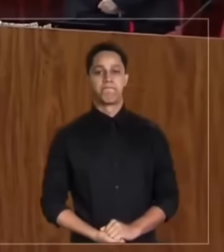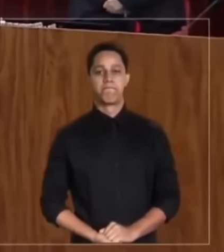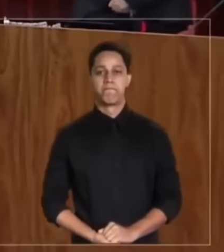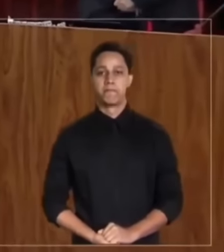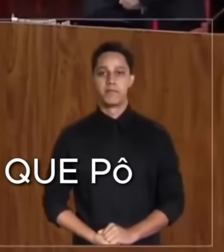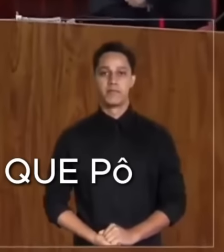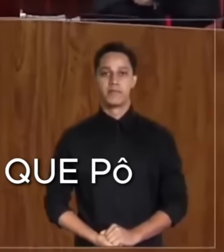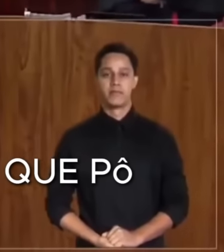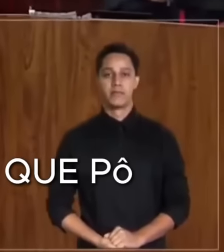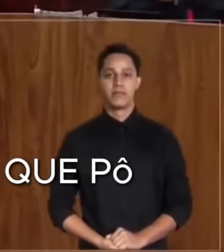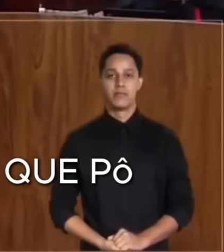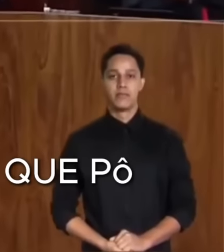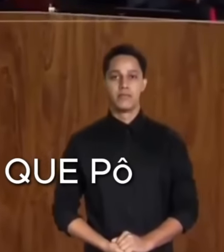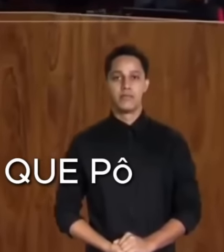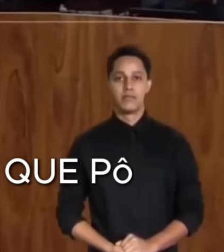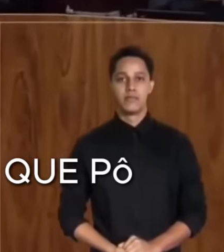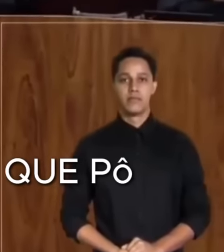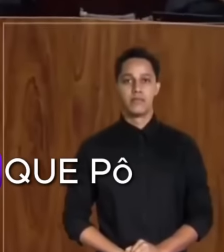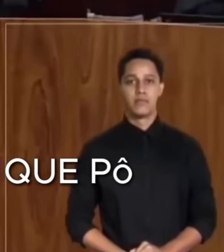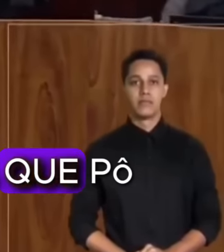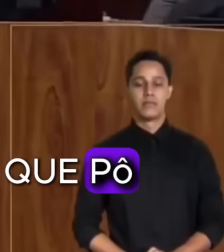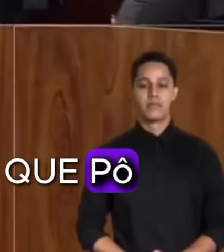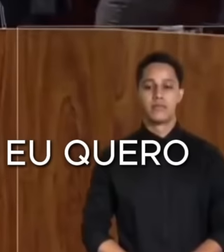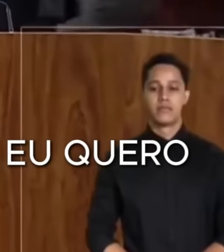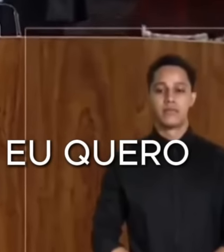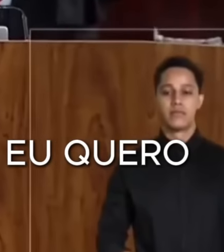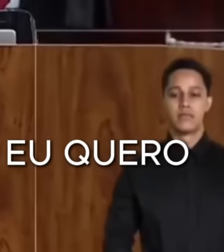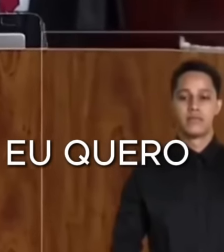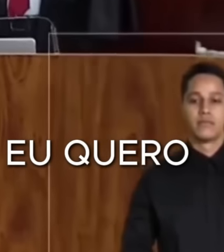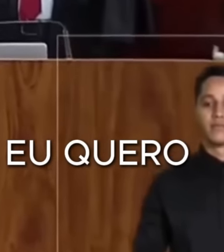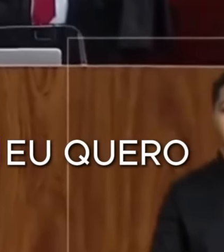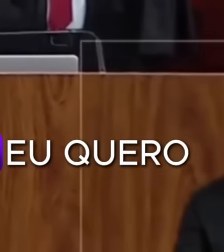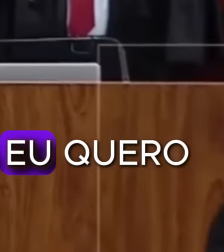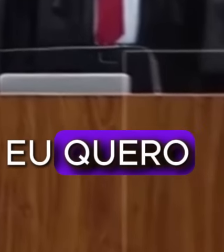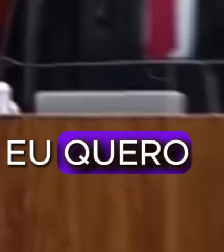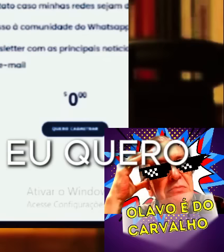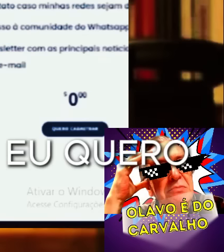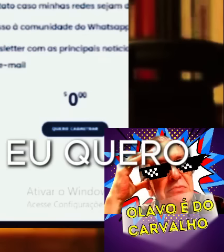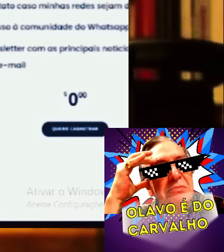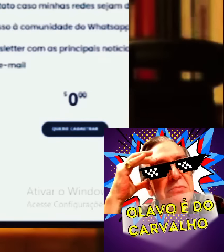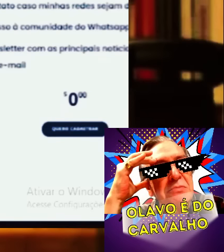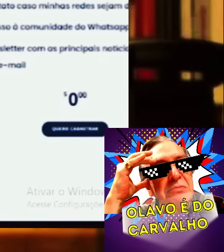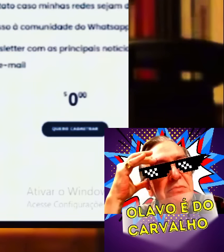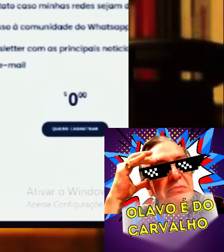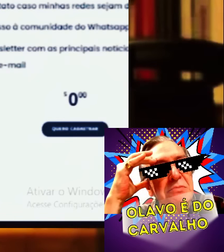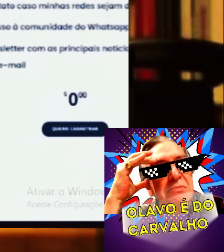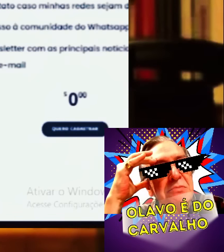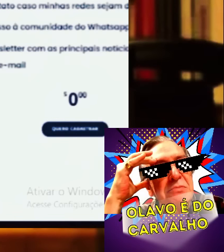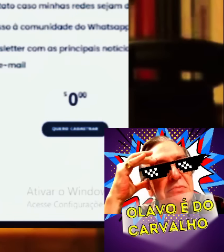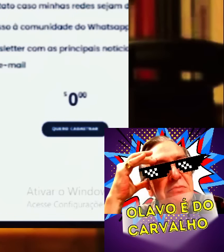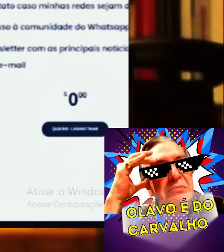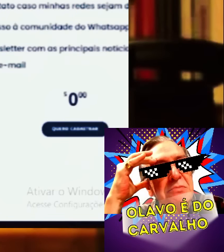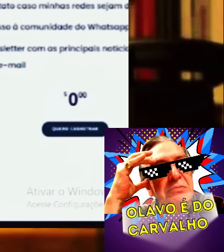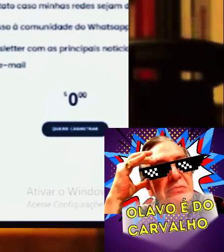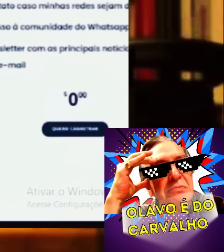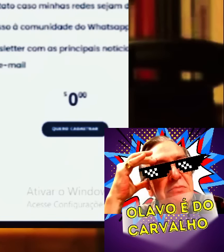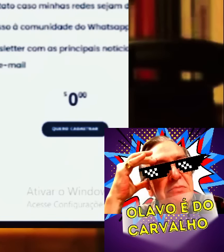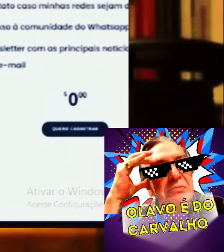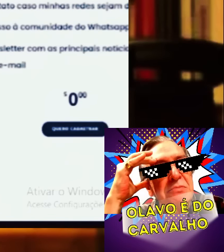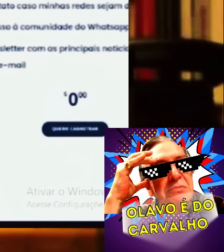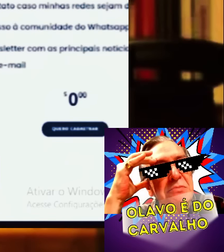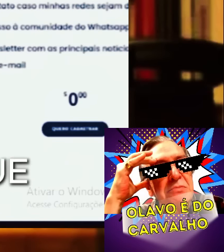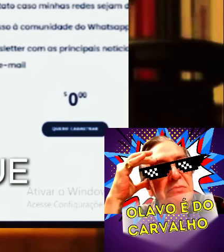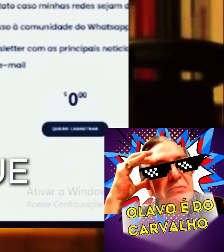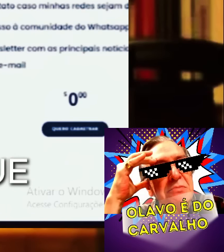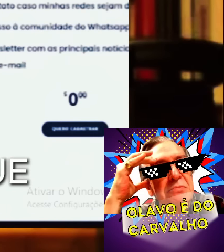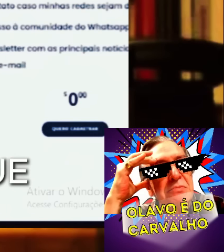você está minimamente bem de vida e acha que, pô, o Paulo está apanhando para caramba, eu quero ajudá-lo, tá viajando, tá usando roupa